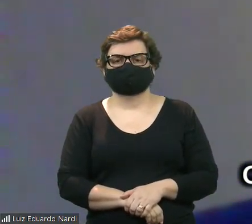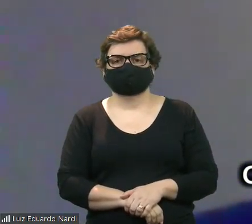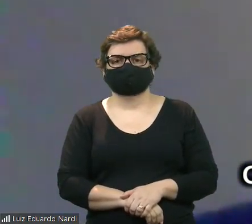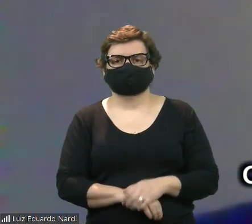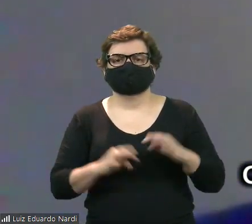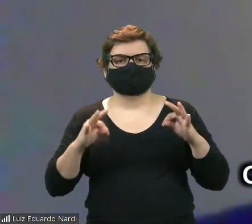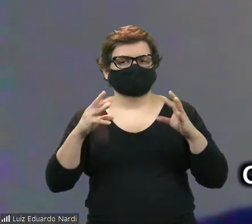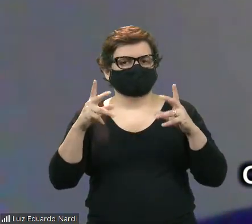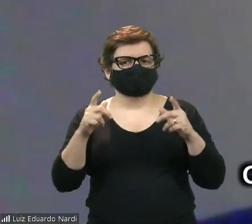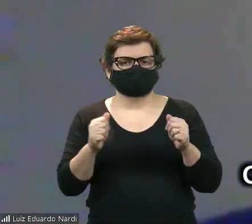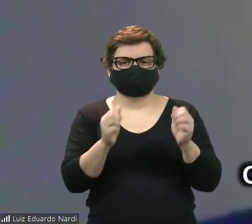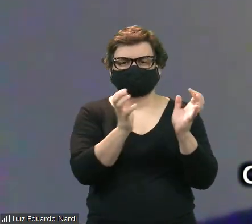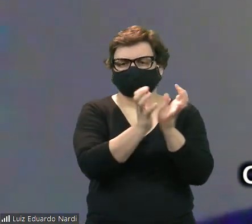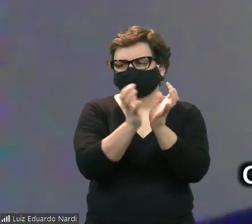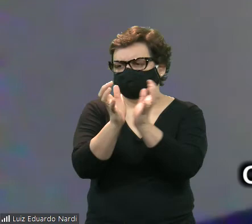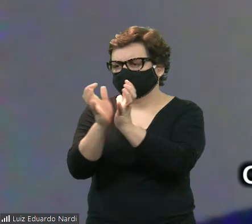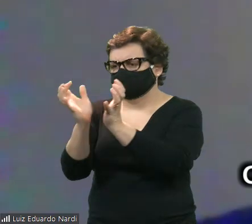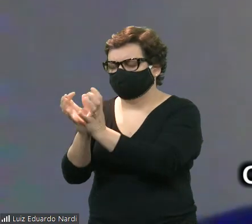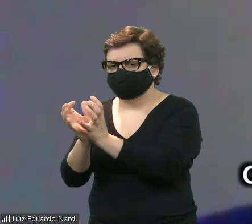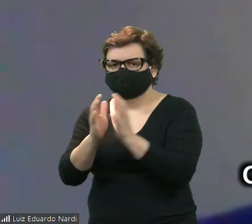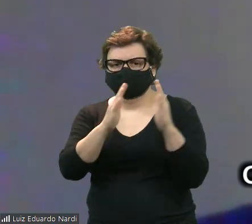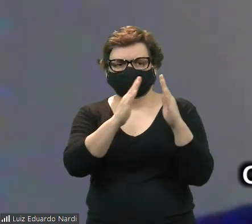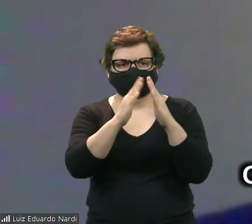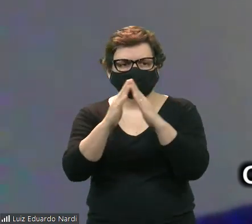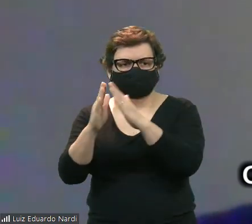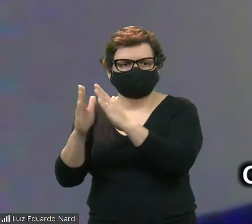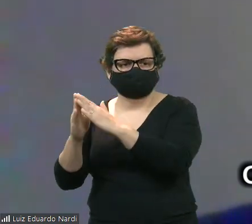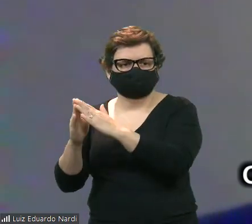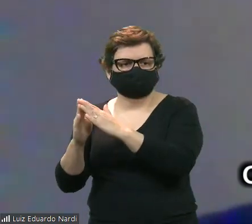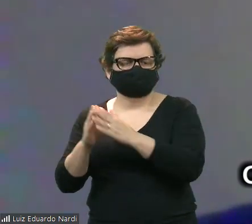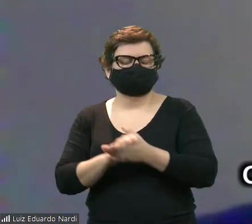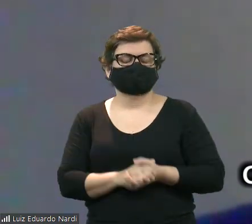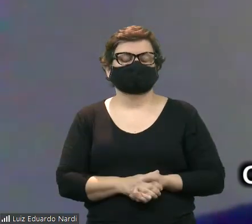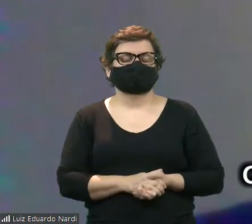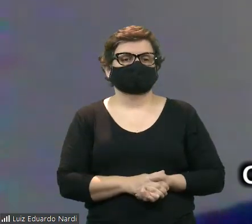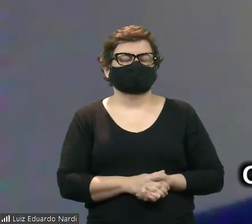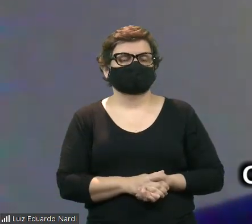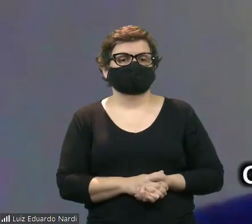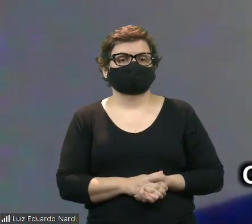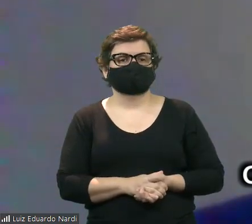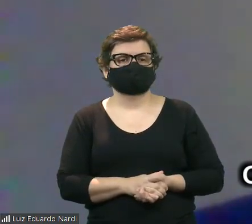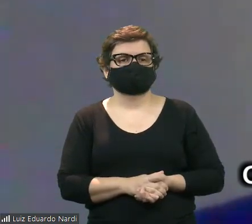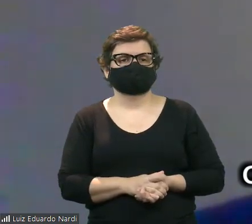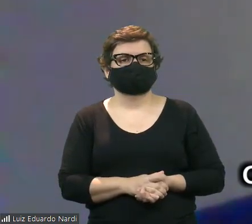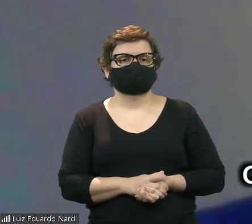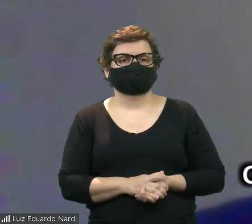de todos aqueles conjuntos habitacionais que praticamente